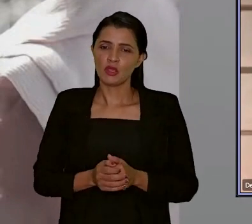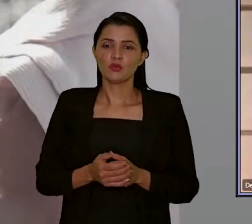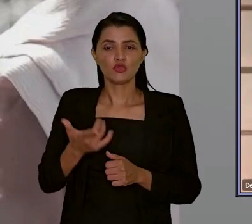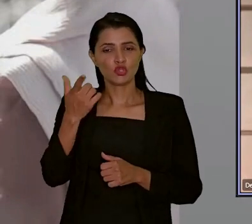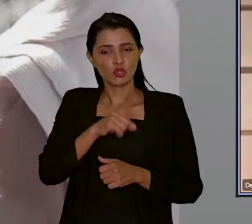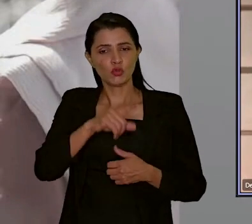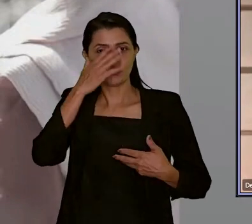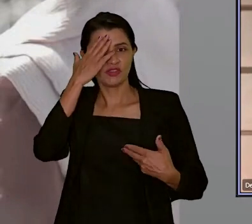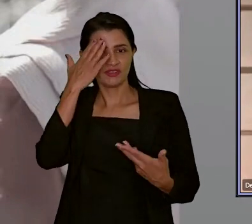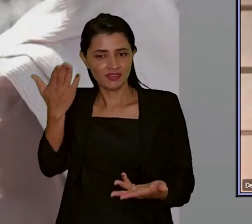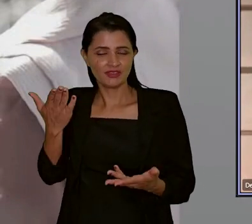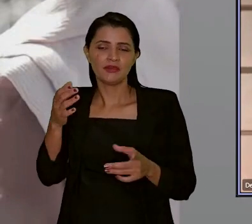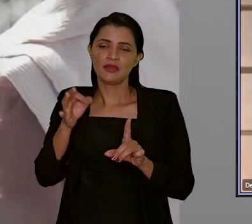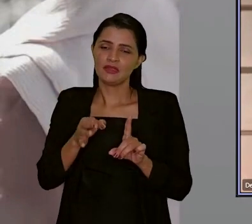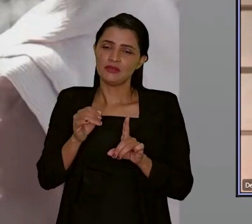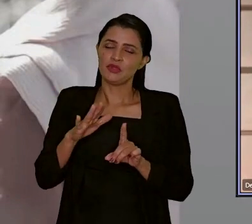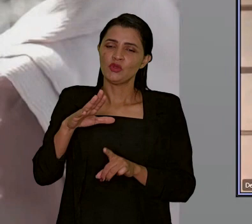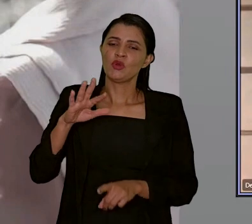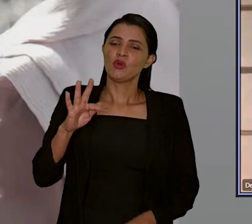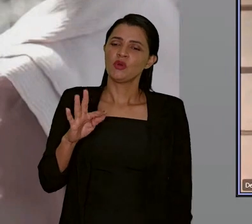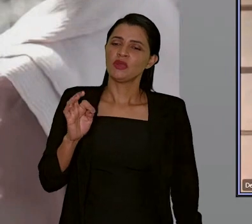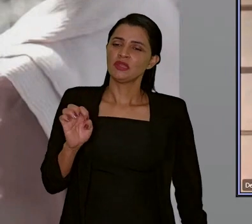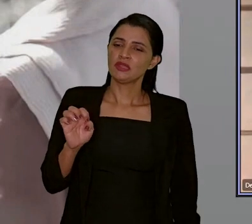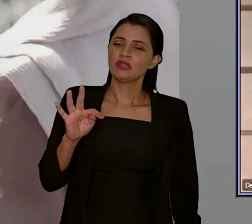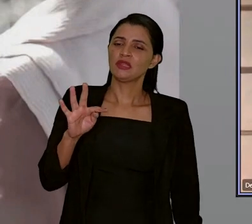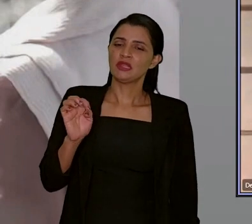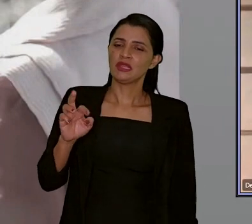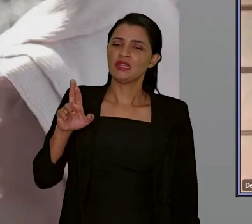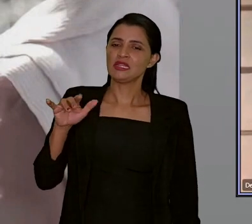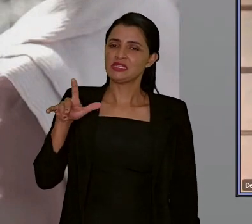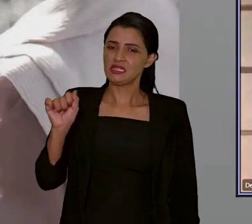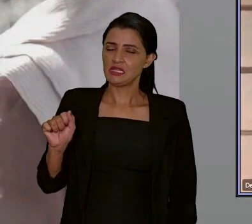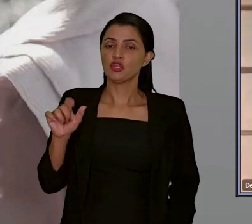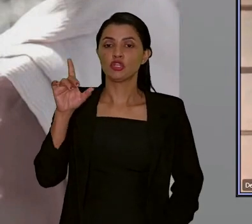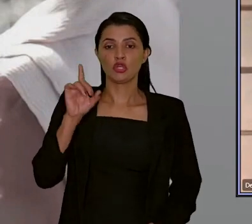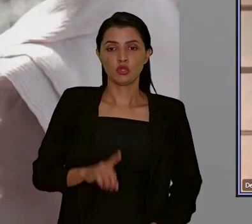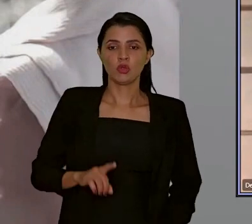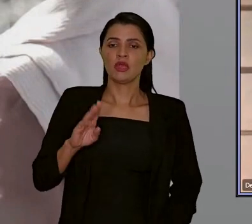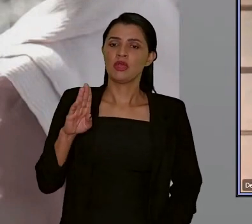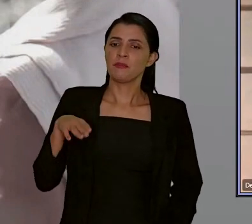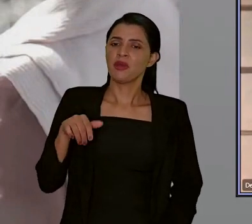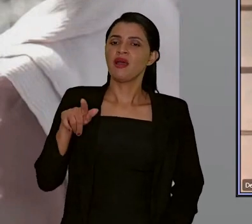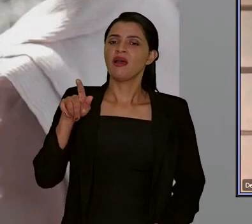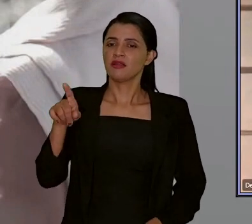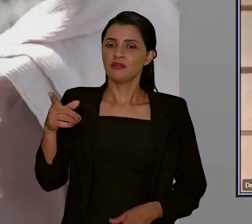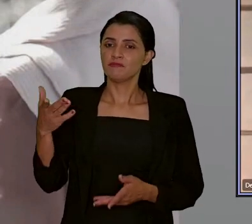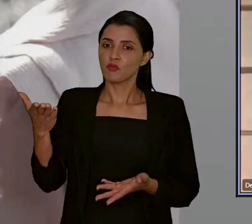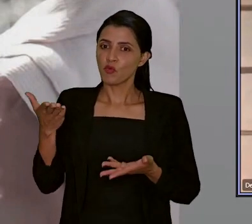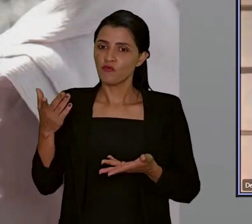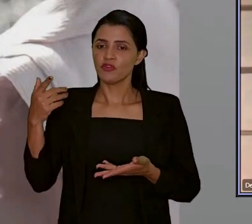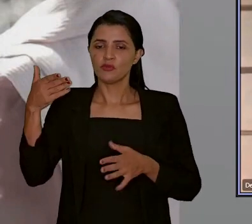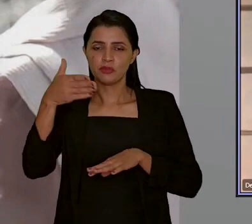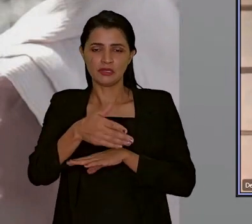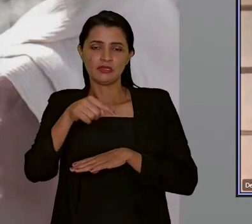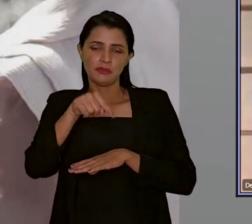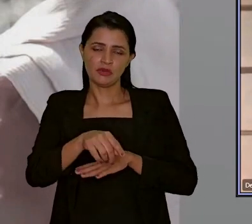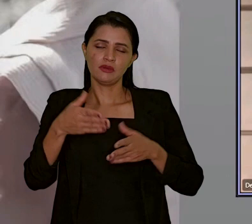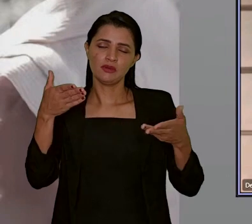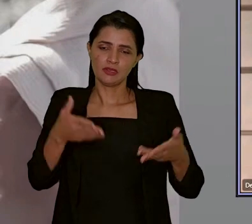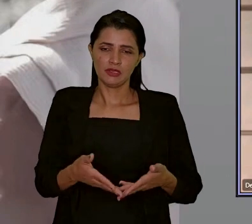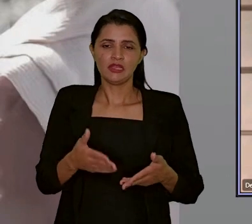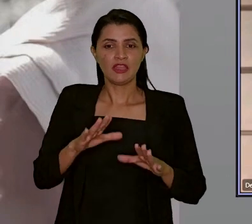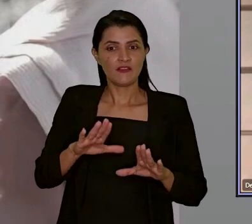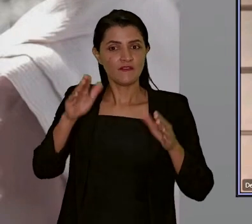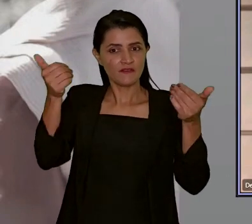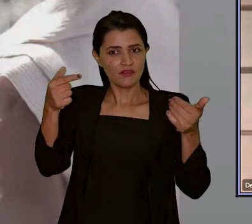à desembargadora Terezinha Caserta, diretora da IMAG, pelo convite para participar deste evento que já se